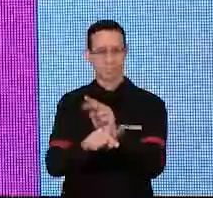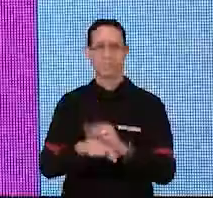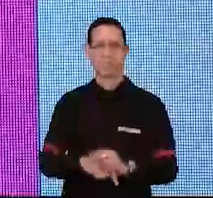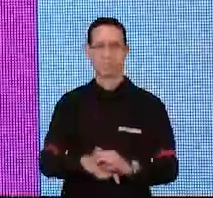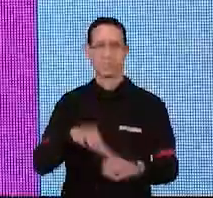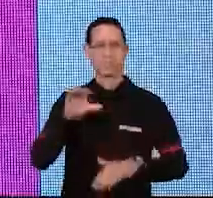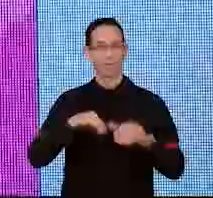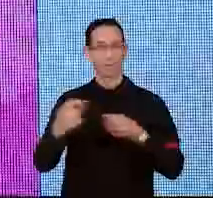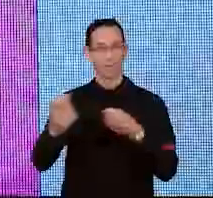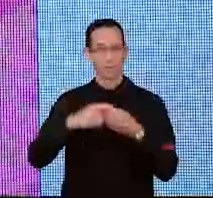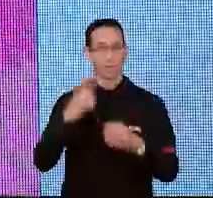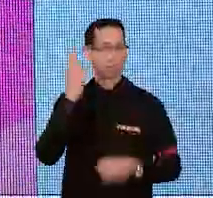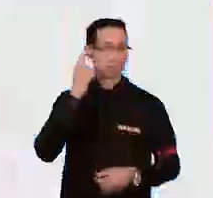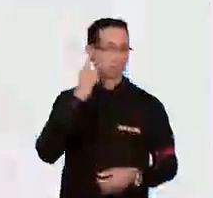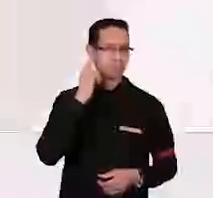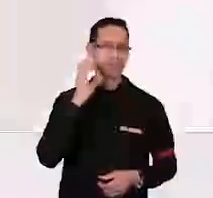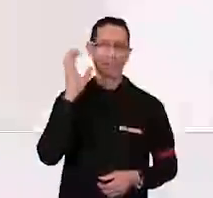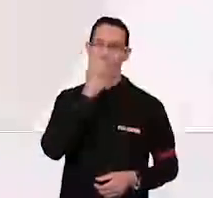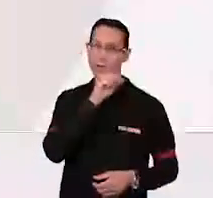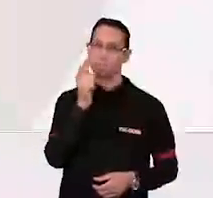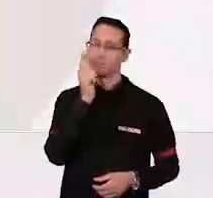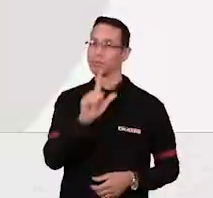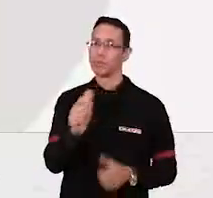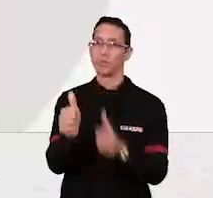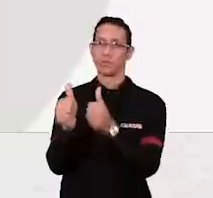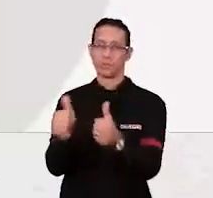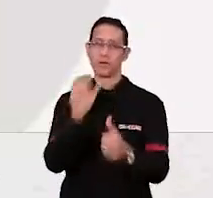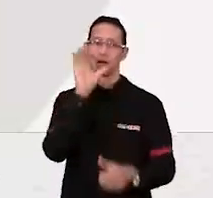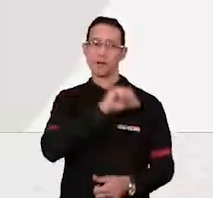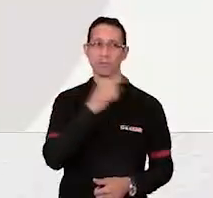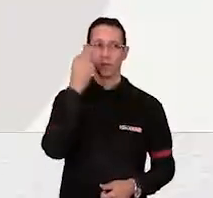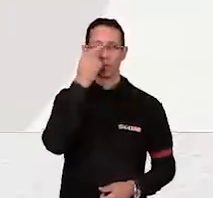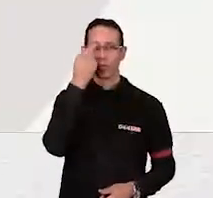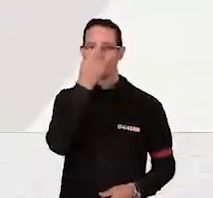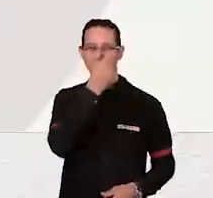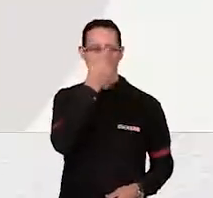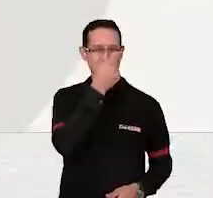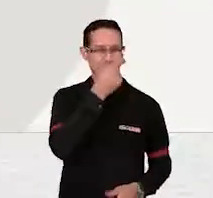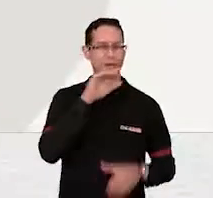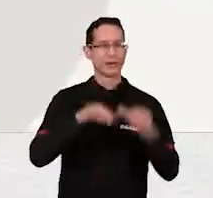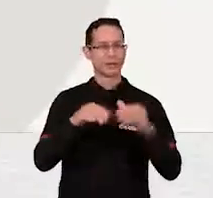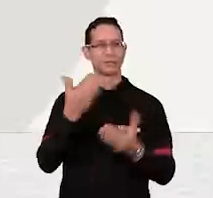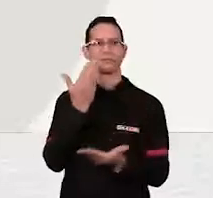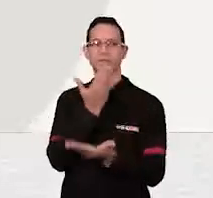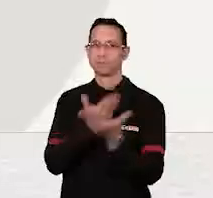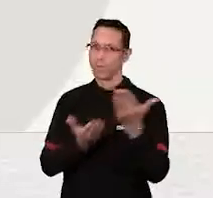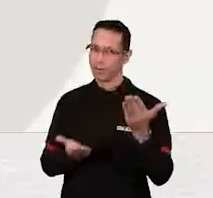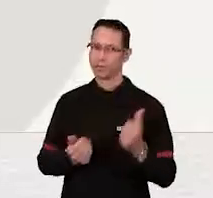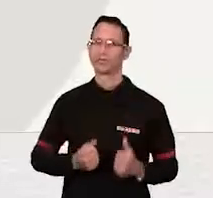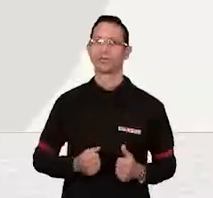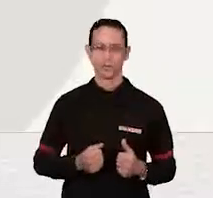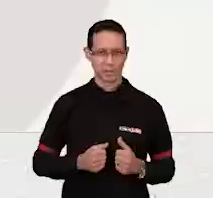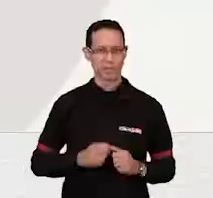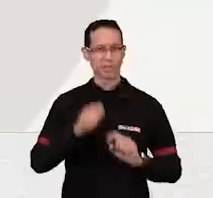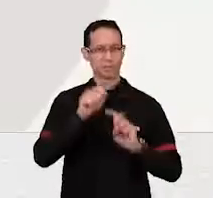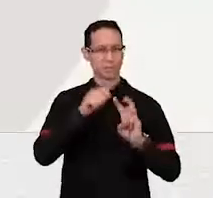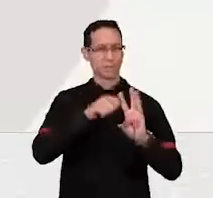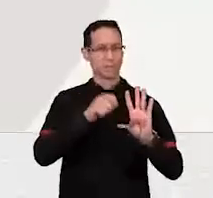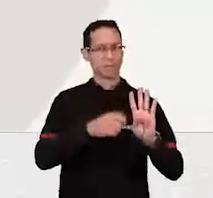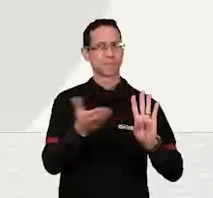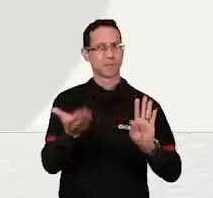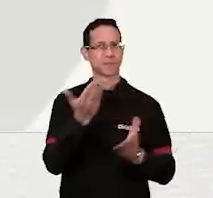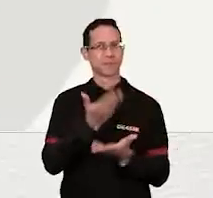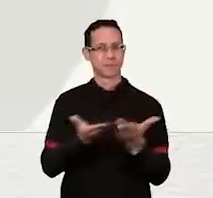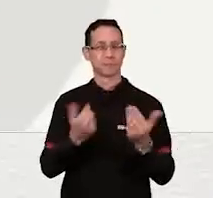às vezes consegue resolver a orelha bem rápido, tem cachorro que responde bem rápido, mas o olho às vezes perde ou ele fica tratando meses. Então, não